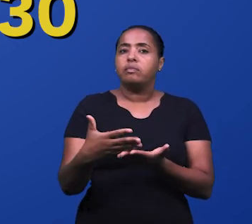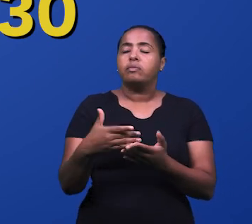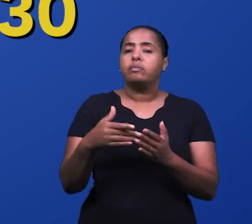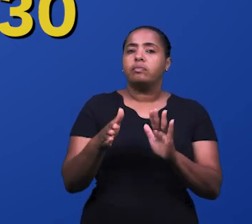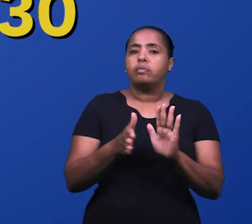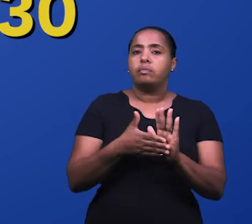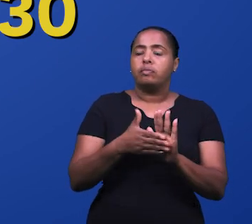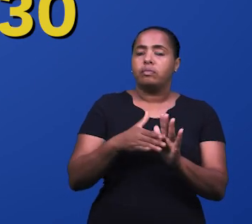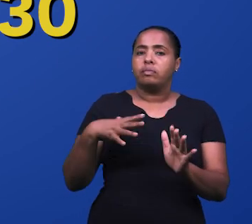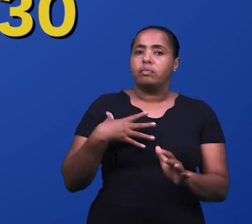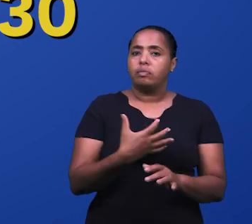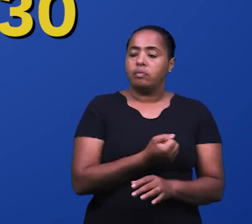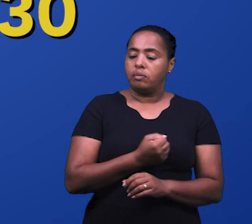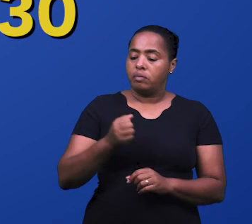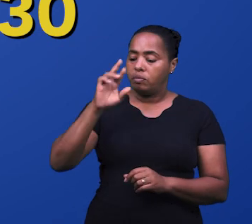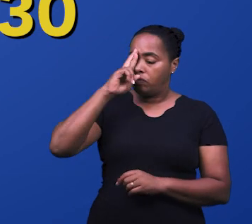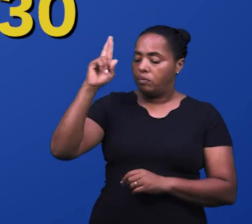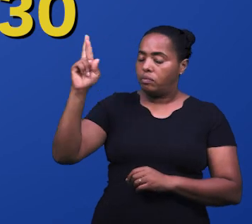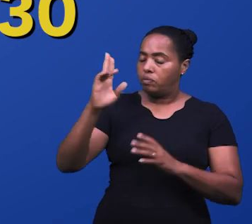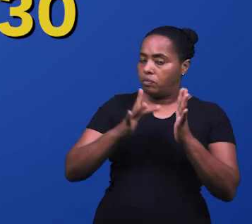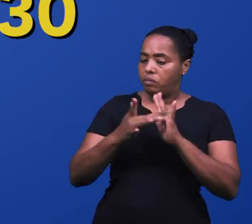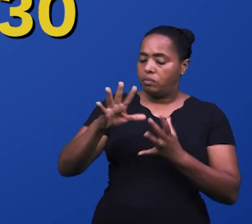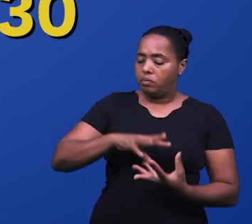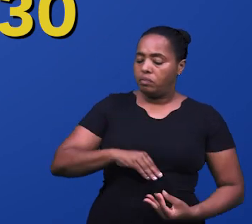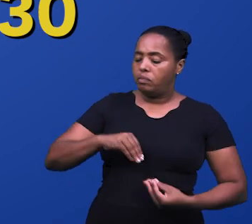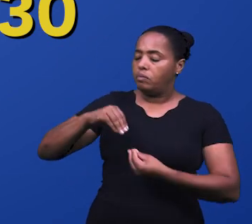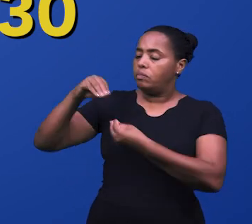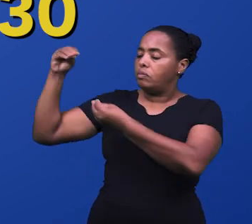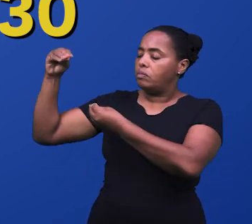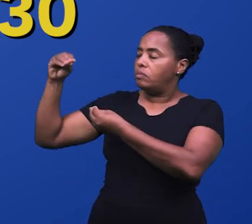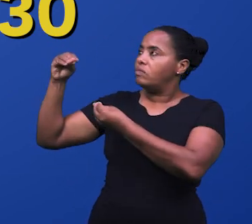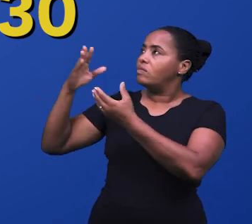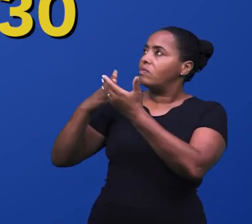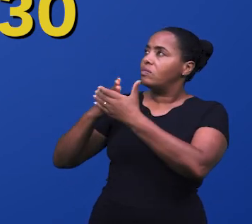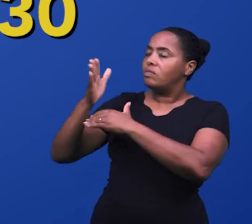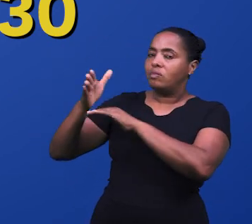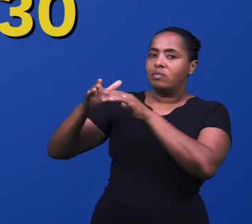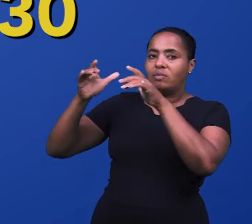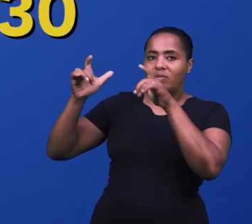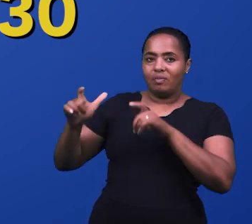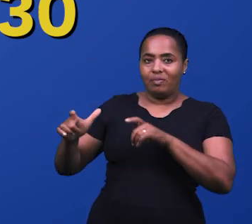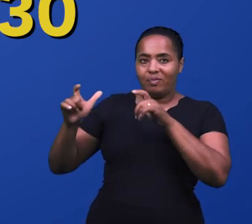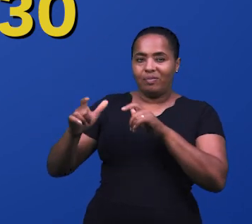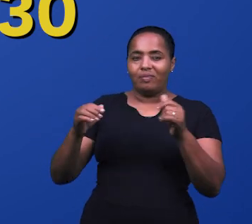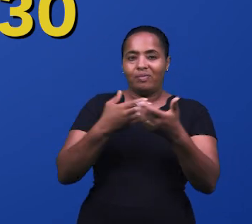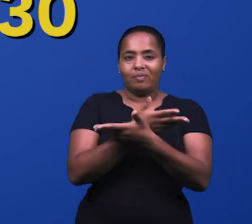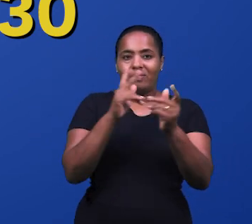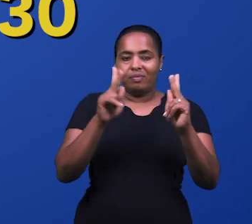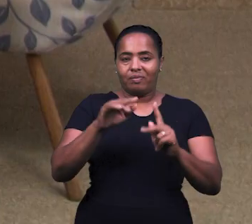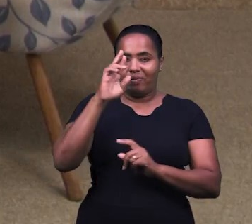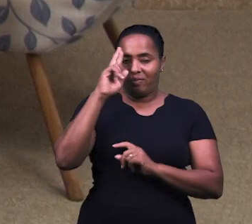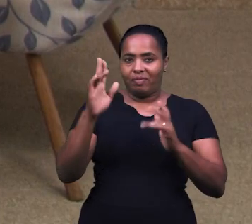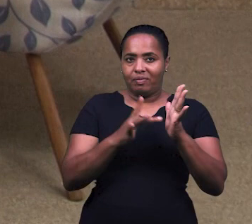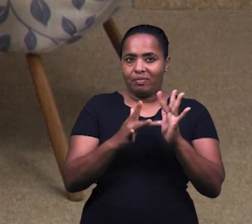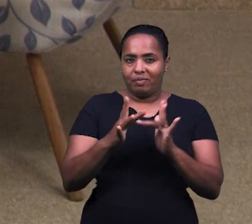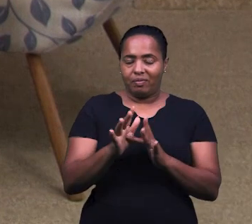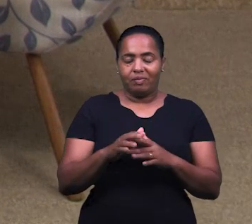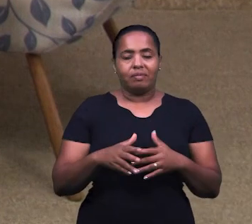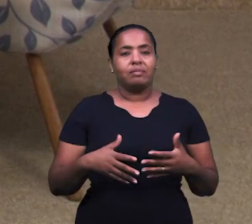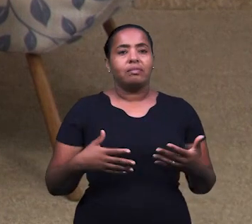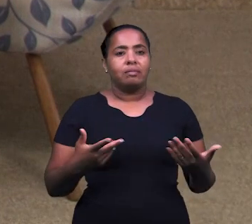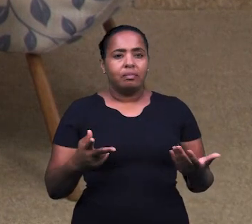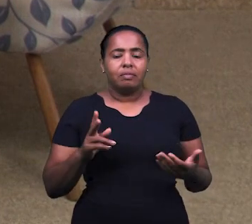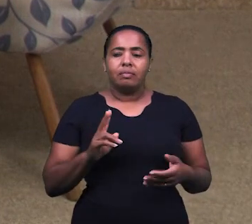Senhor entrega o Espírito e entra no Santo dos Santos. A todos a paz do Senhor Jesus. Muito bem, meus irmãos,